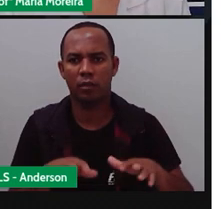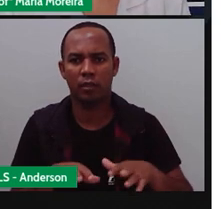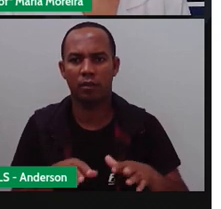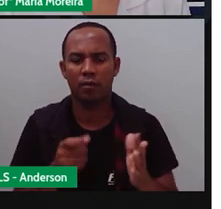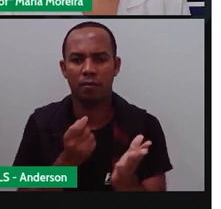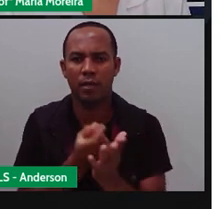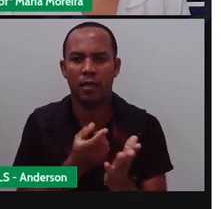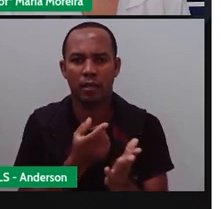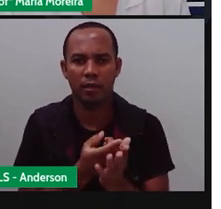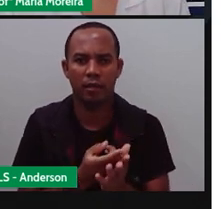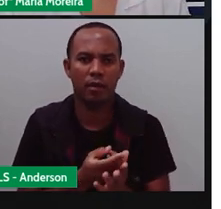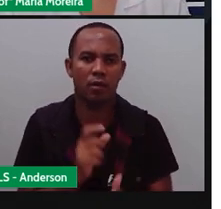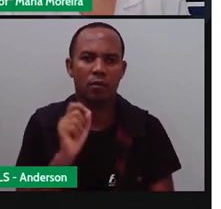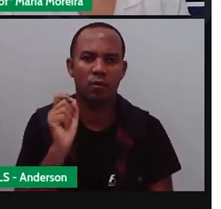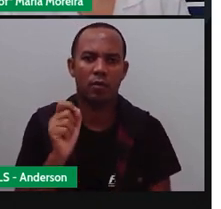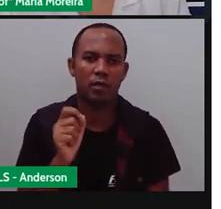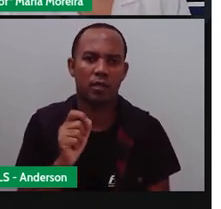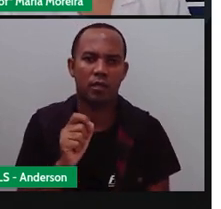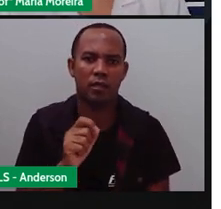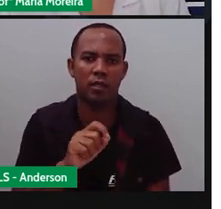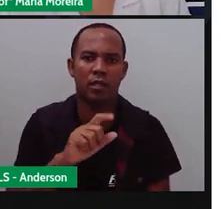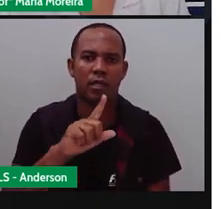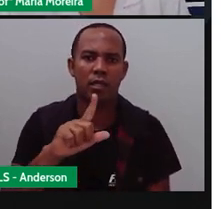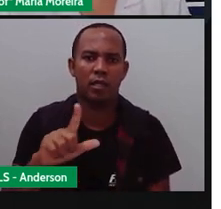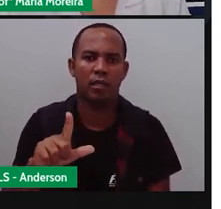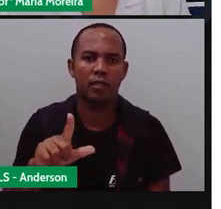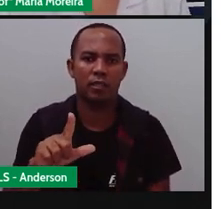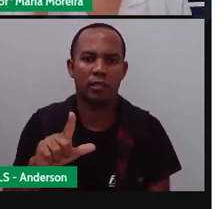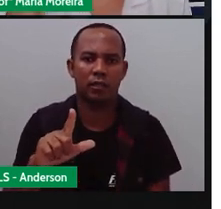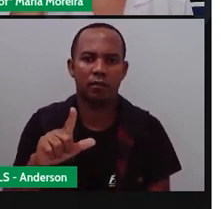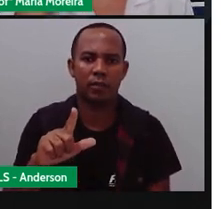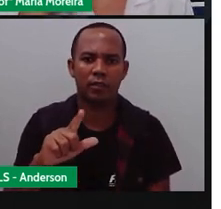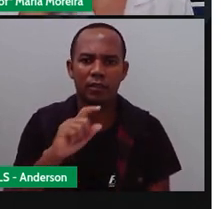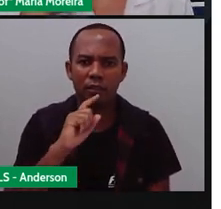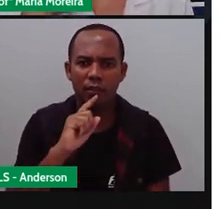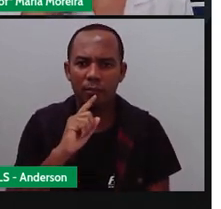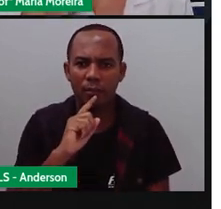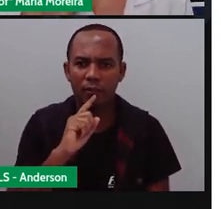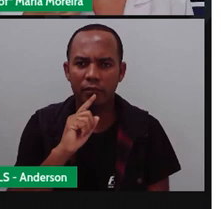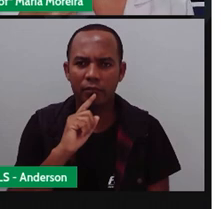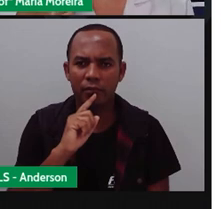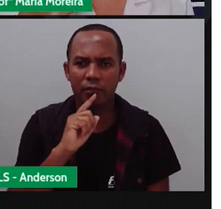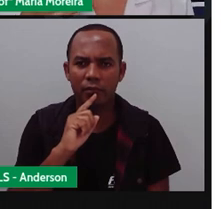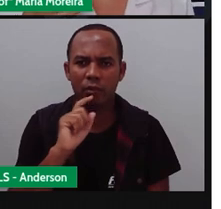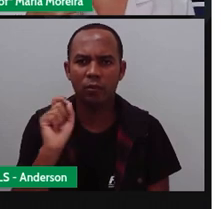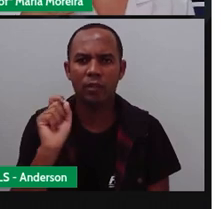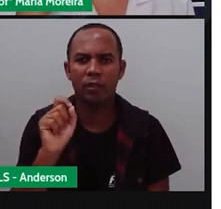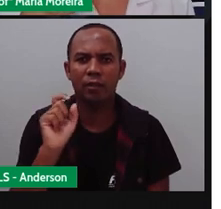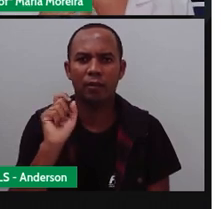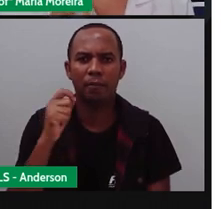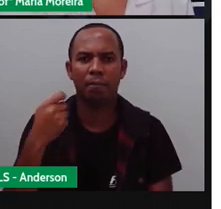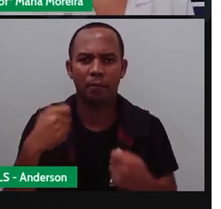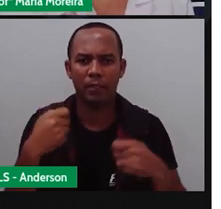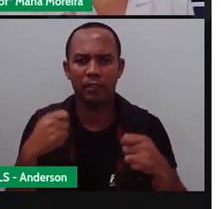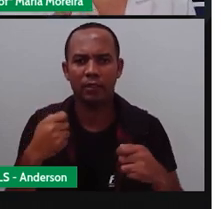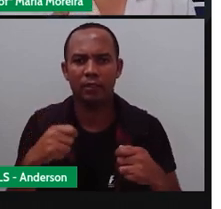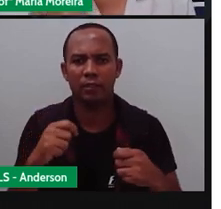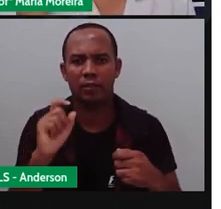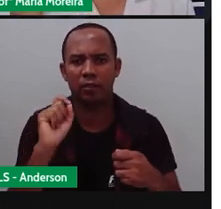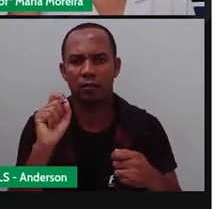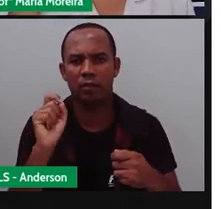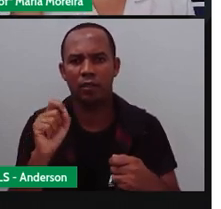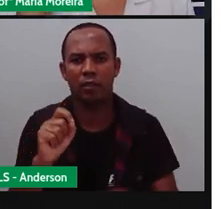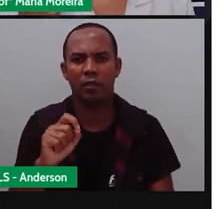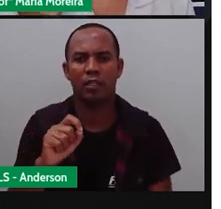operado e o operador sem o que sem a carteira de habilitação então precisa de uma carteira de habilitação né para operar um trator